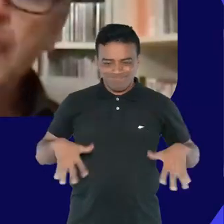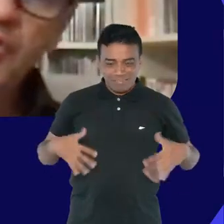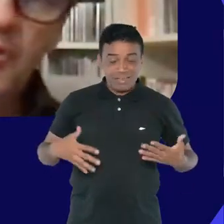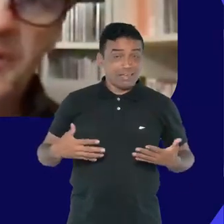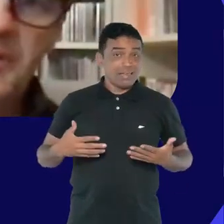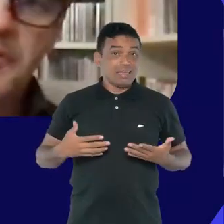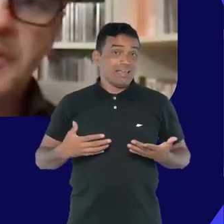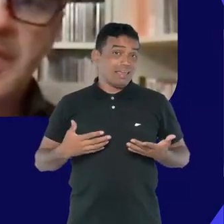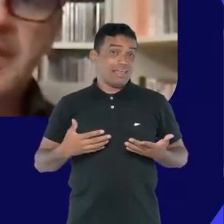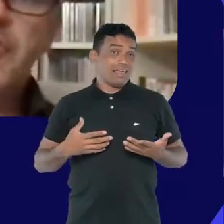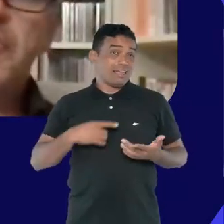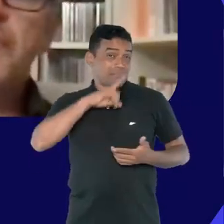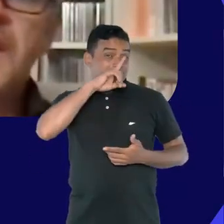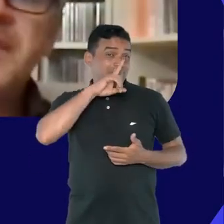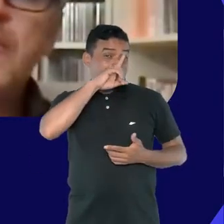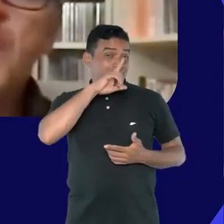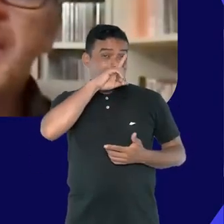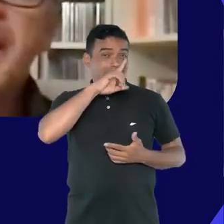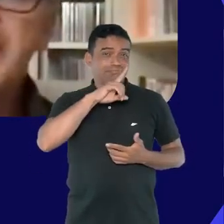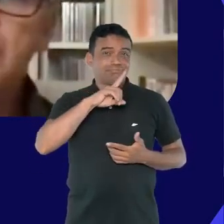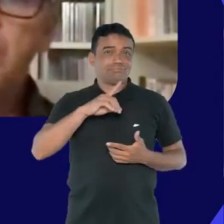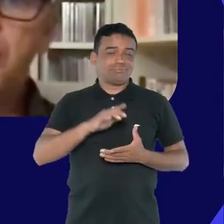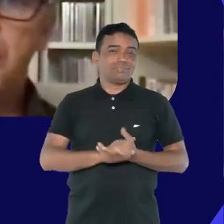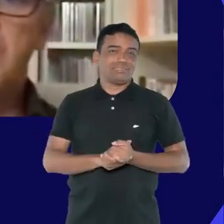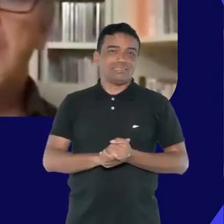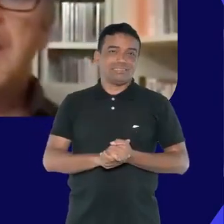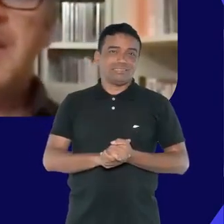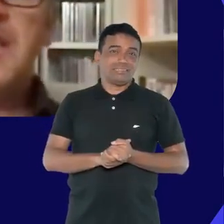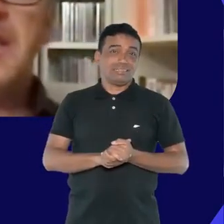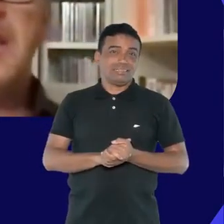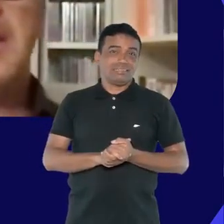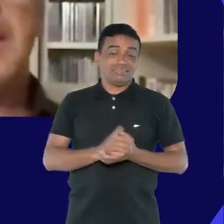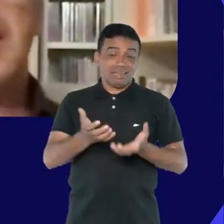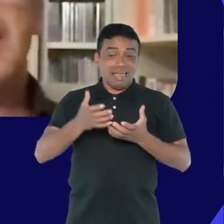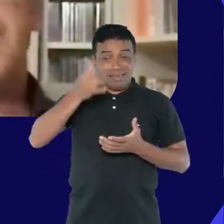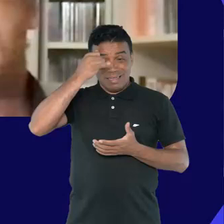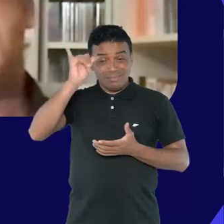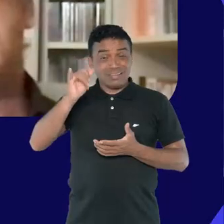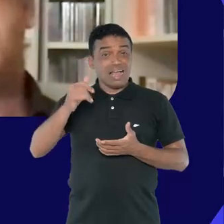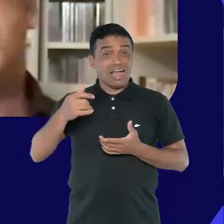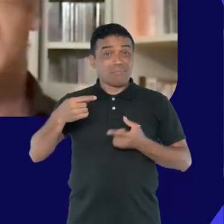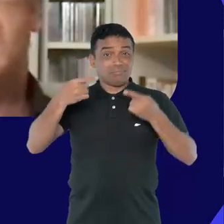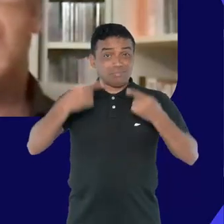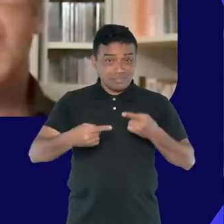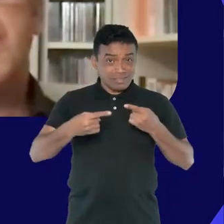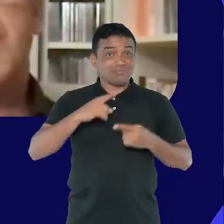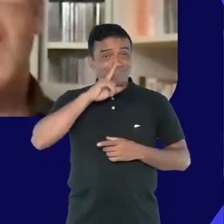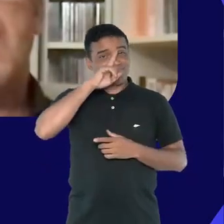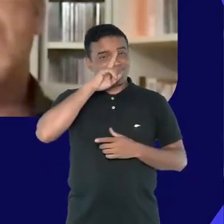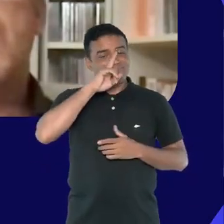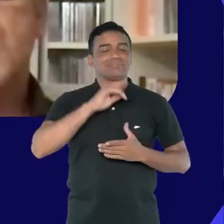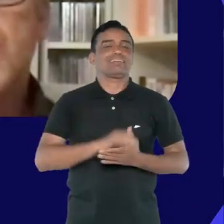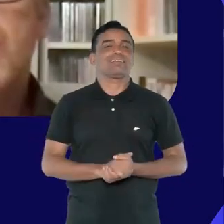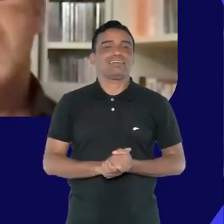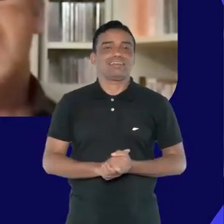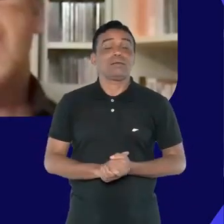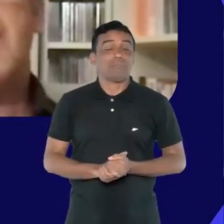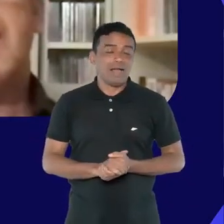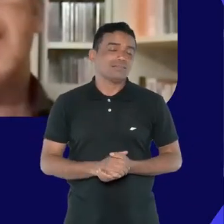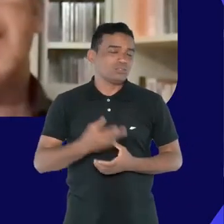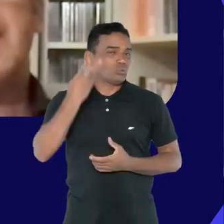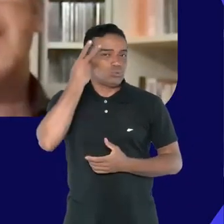corremos riscos com eles, aqueles que nos fazem correr riscos. E por isso é